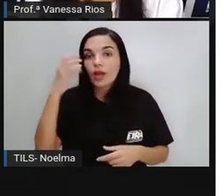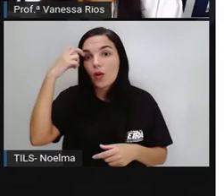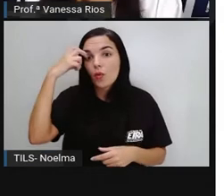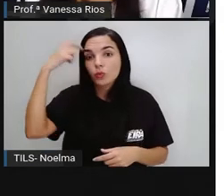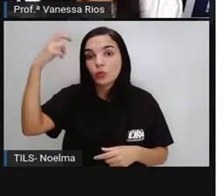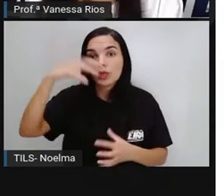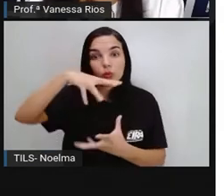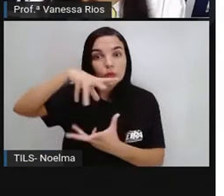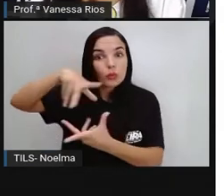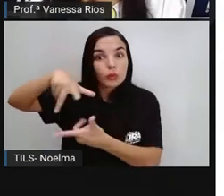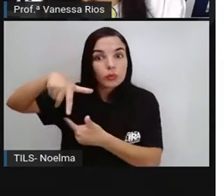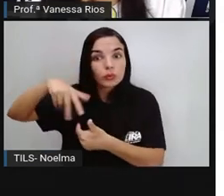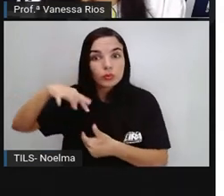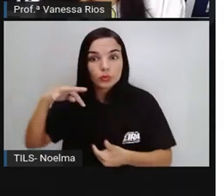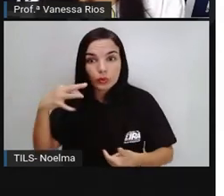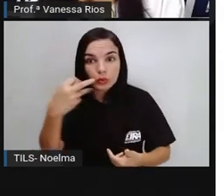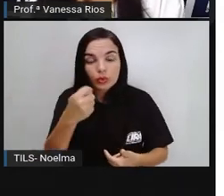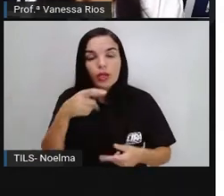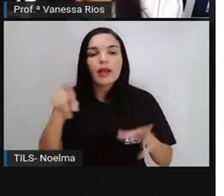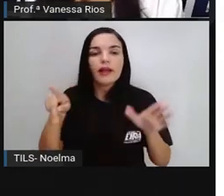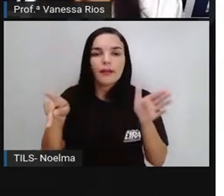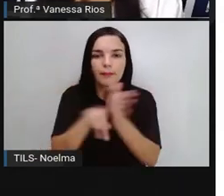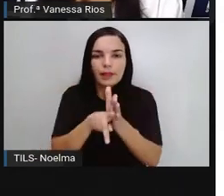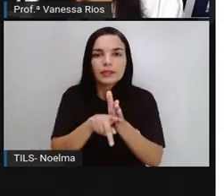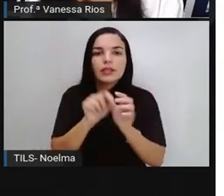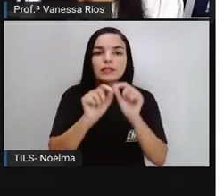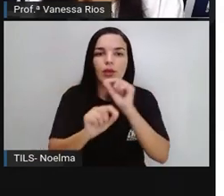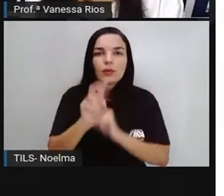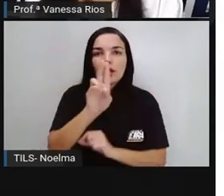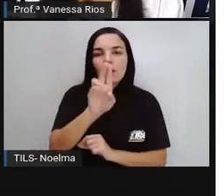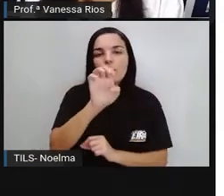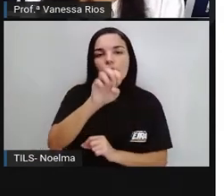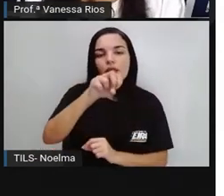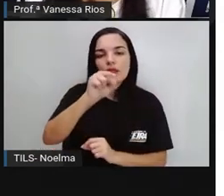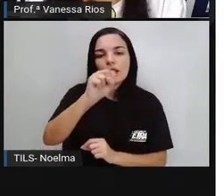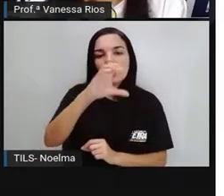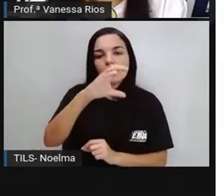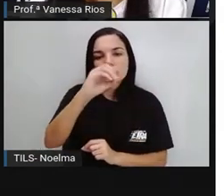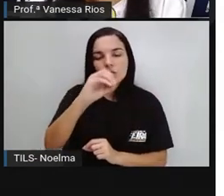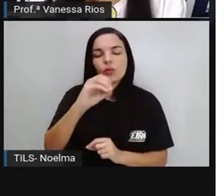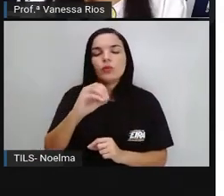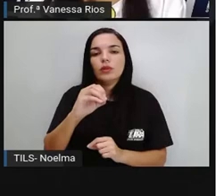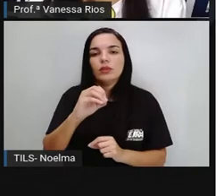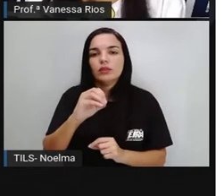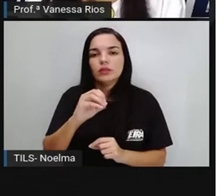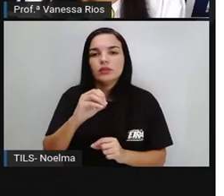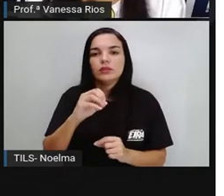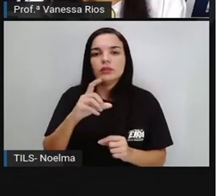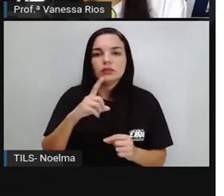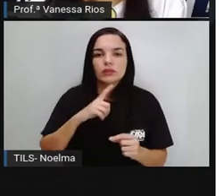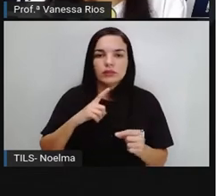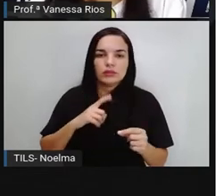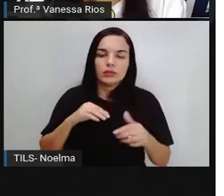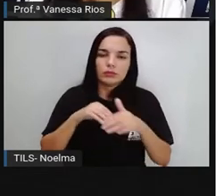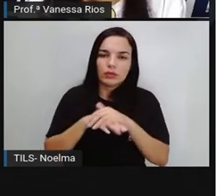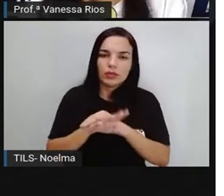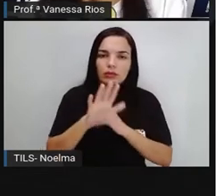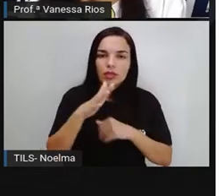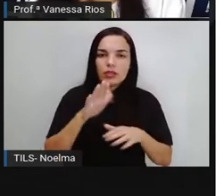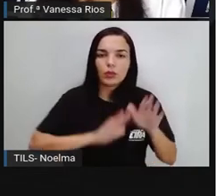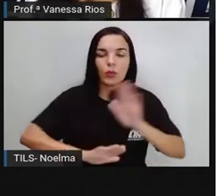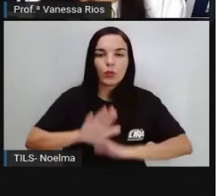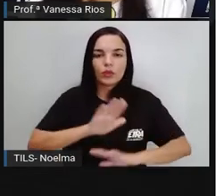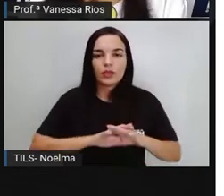mundo inteiro, esses são patrimônios reconhecidos aí, guardados pela Unesco. E